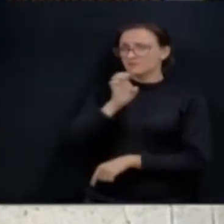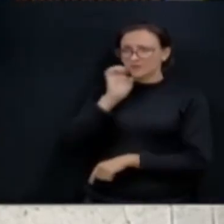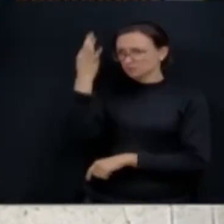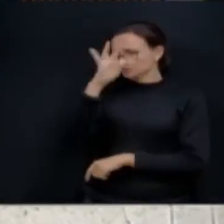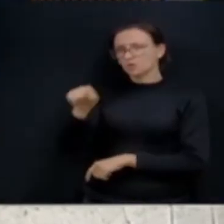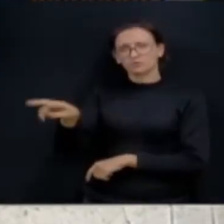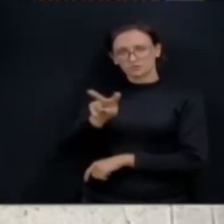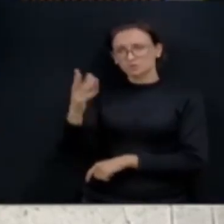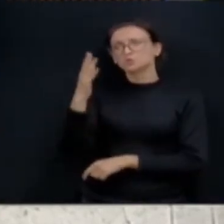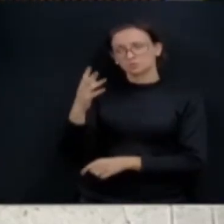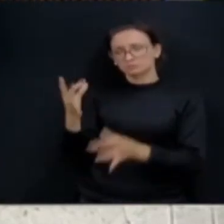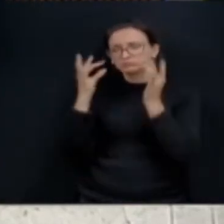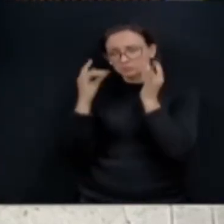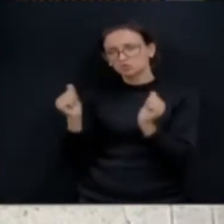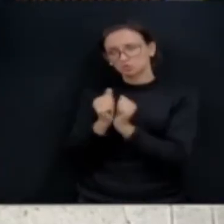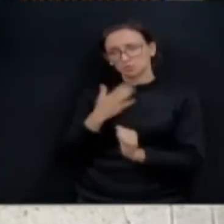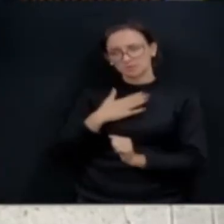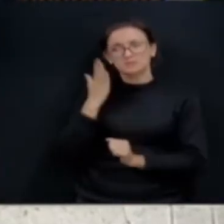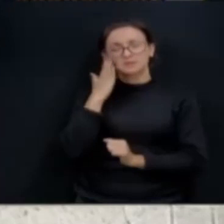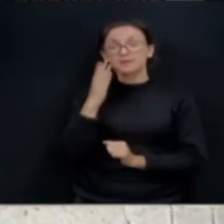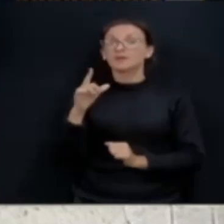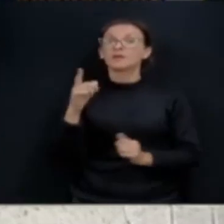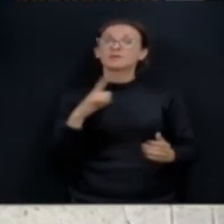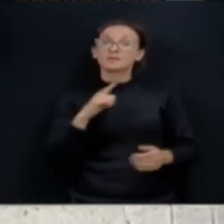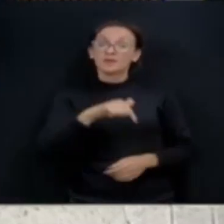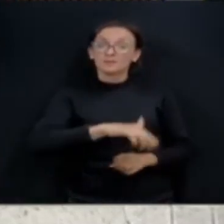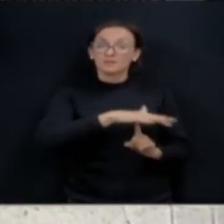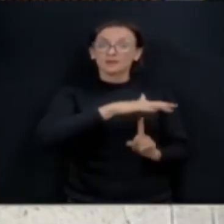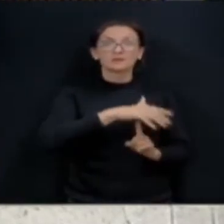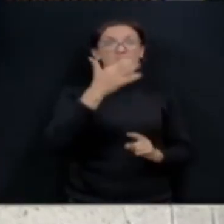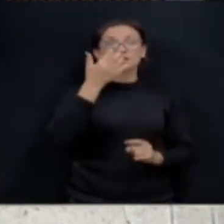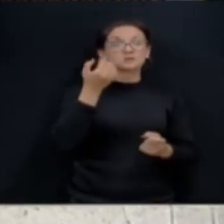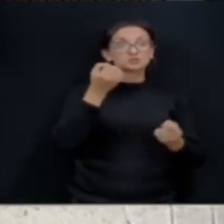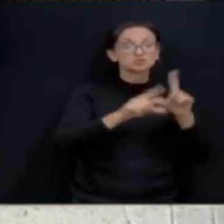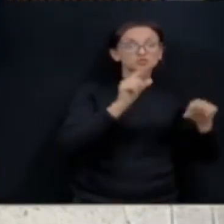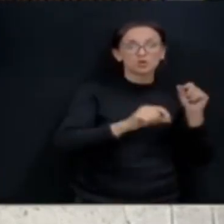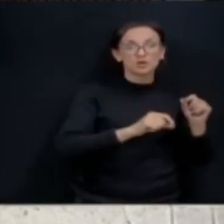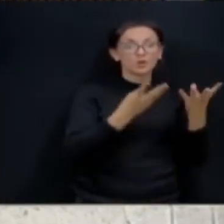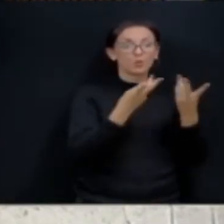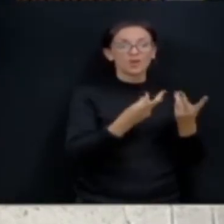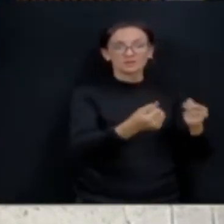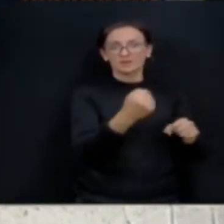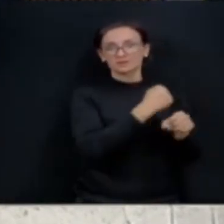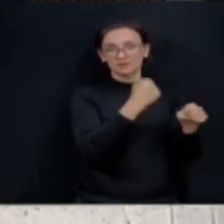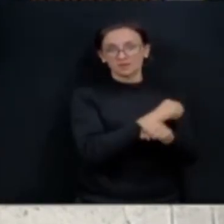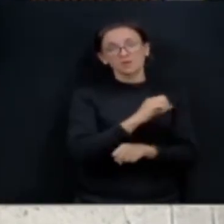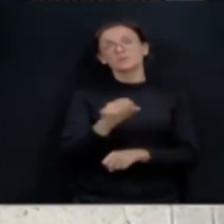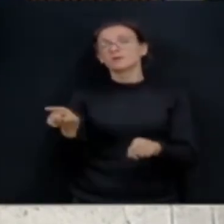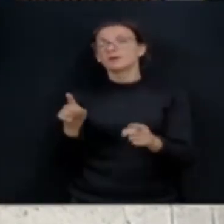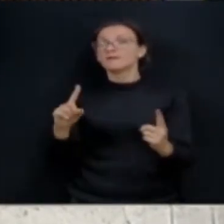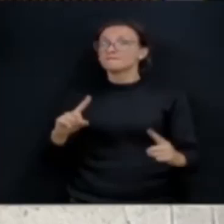comigo na reunião, em ter que decidir entre qualidade de obras versus preços. Porque se manter o padrão